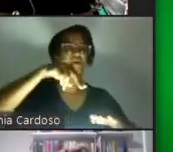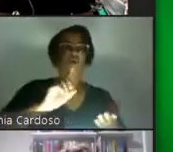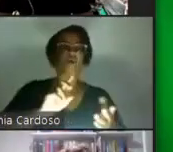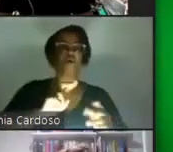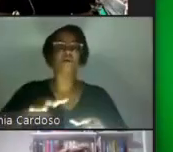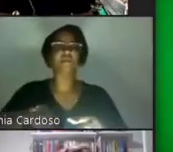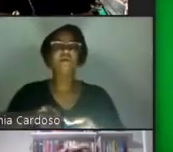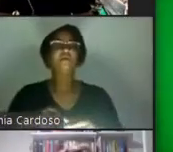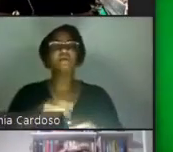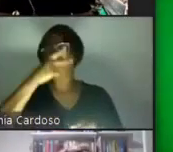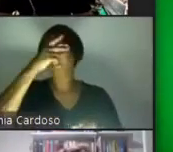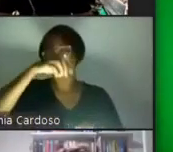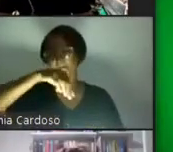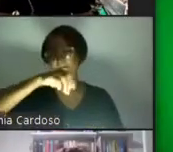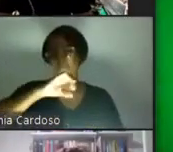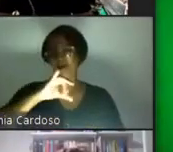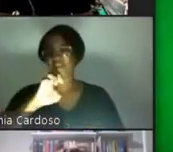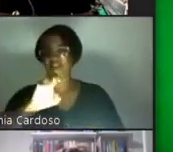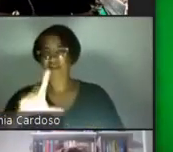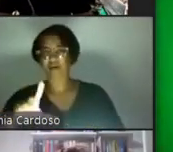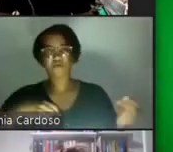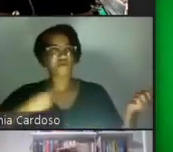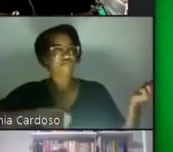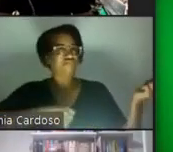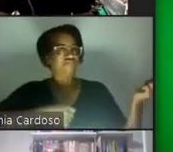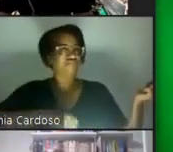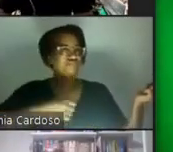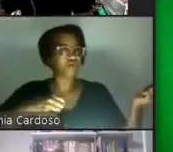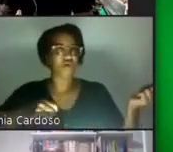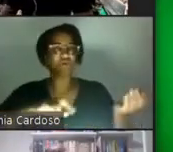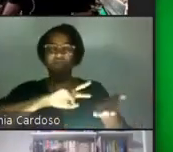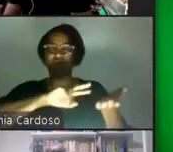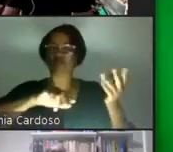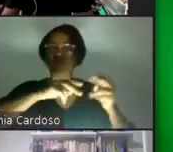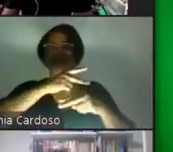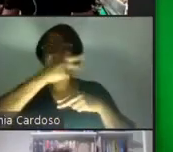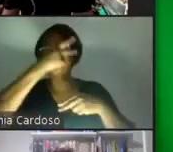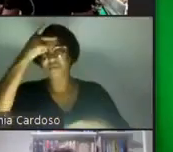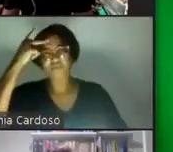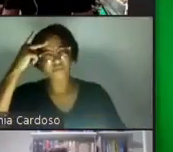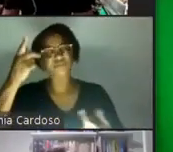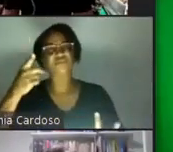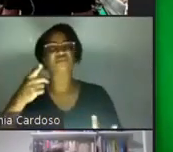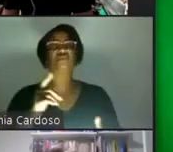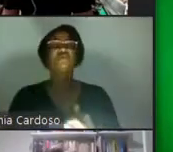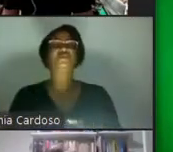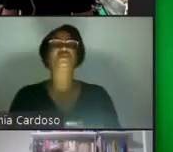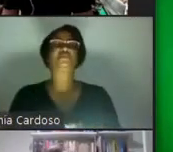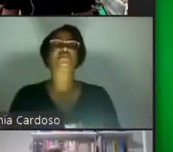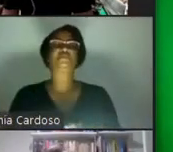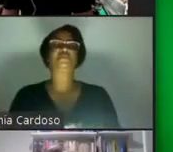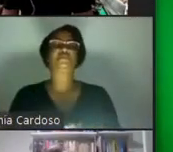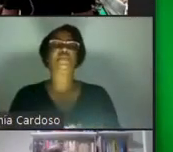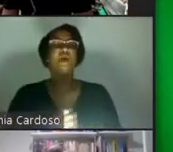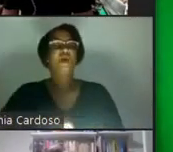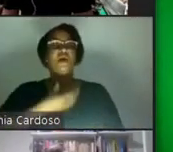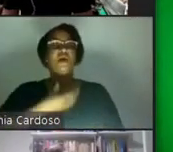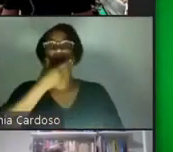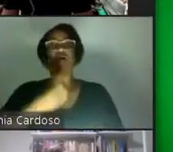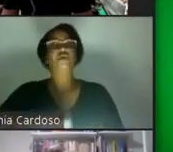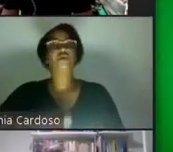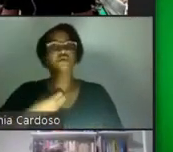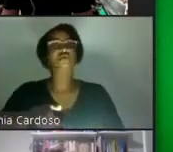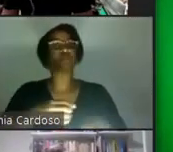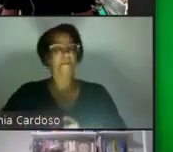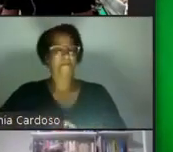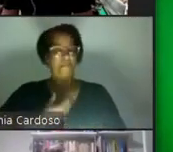e tantos outros poetas que iam chegando, que iam fazendo. Então, assim, aquilo foi uma formação. E os poetas cantadores, que, amigos